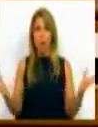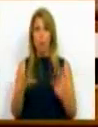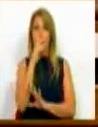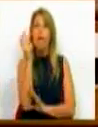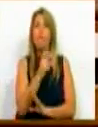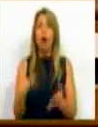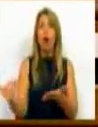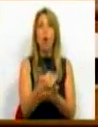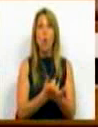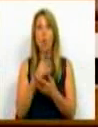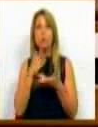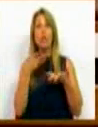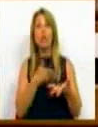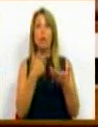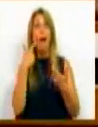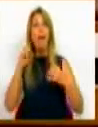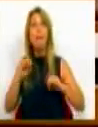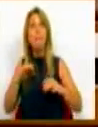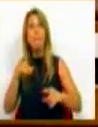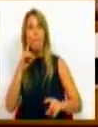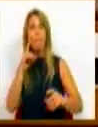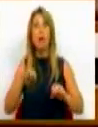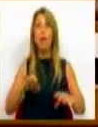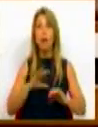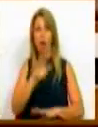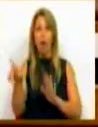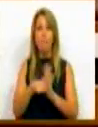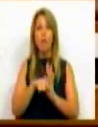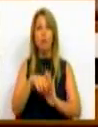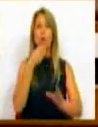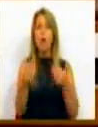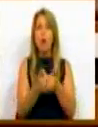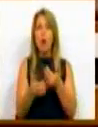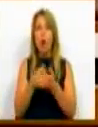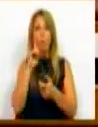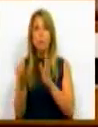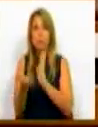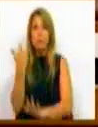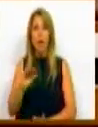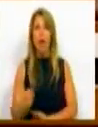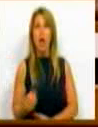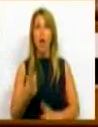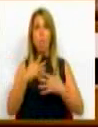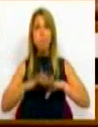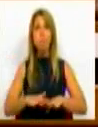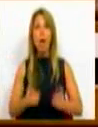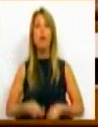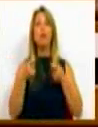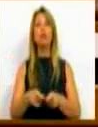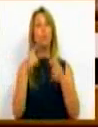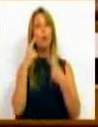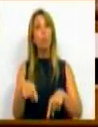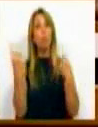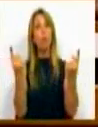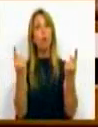recursos assistenciais e preventivos, ameaçou os idosos, desprotegeu as crianças, paralisou o investimento público e